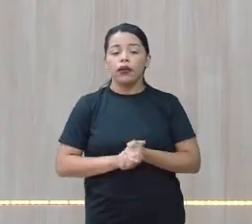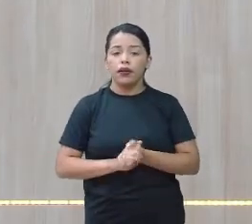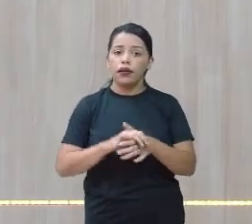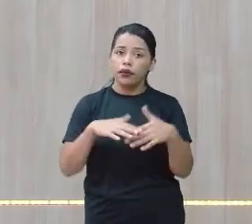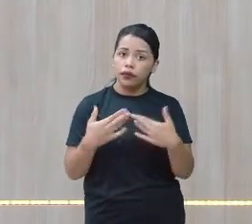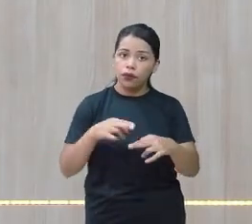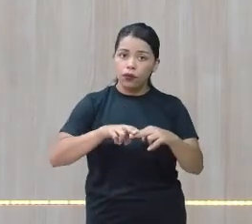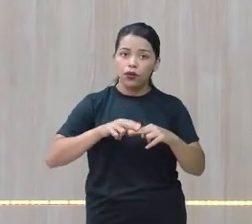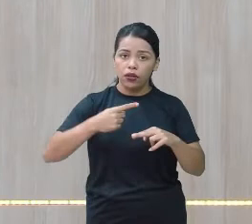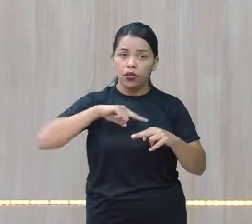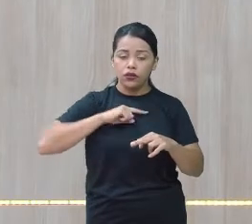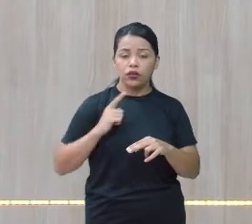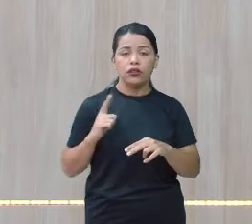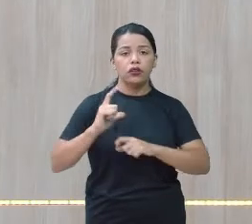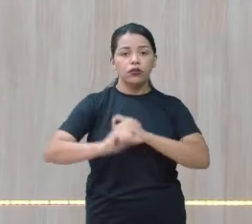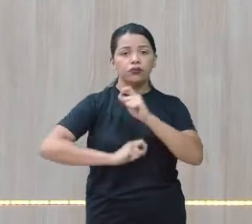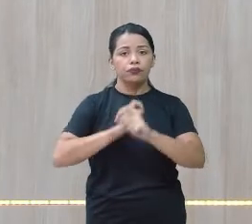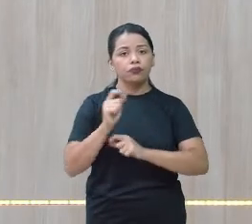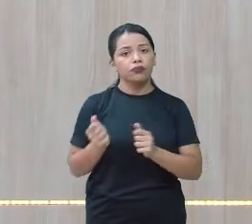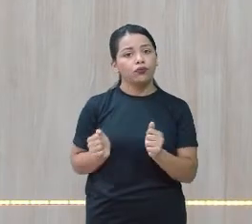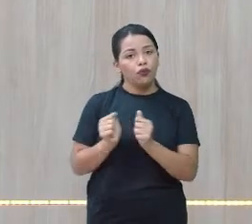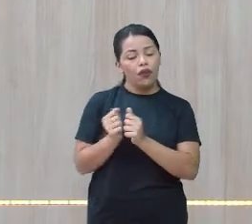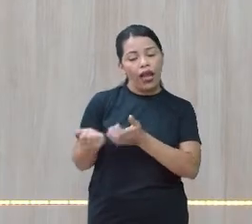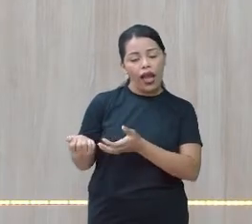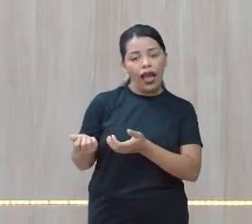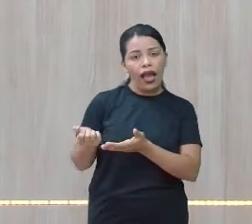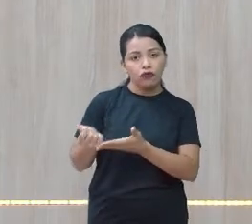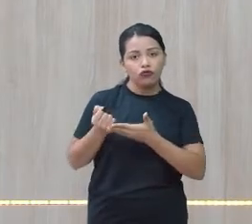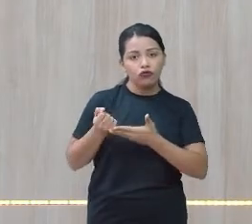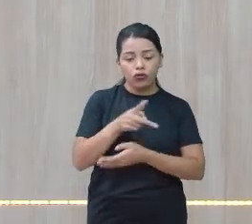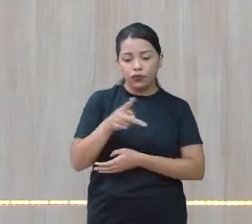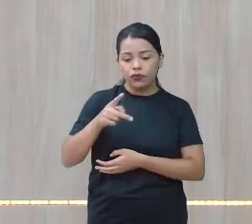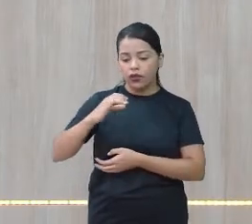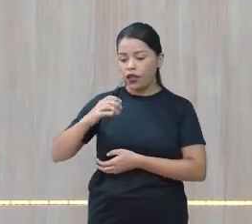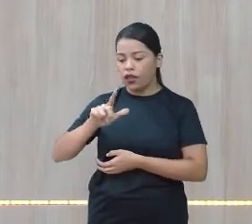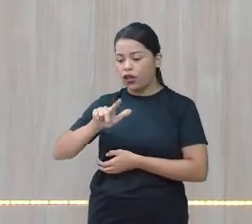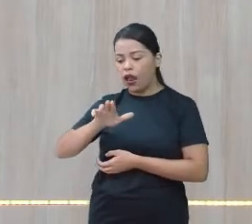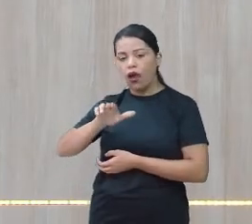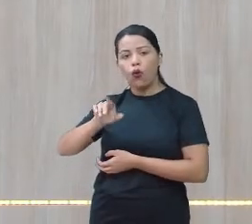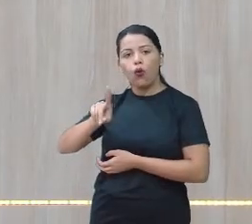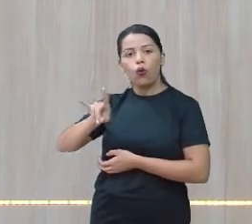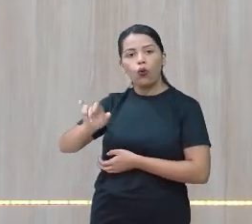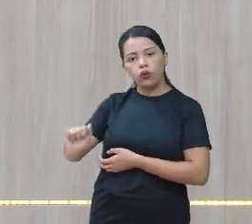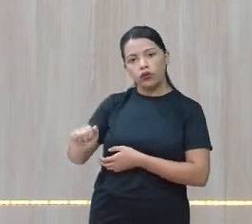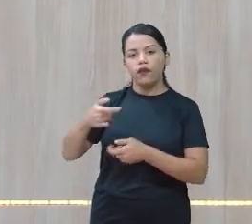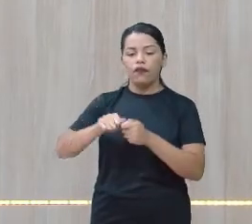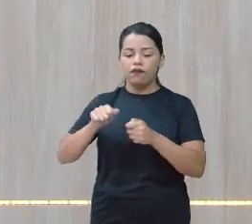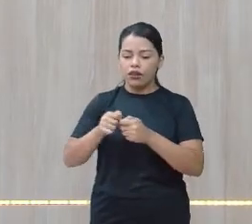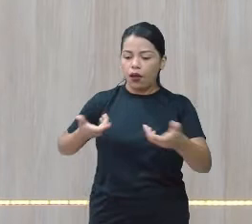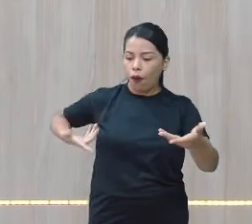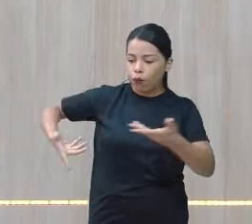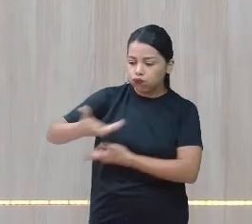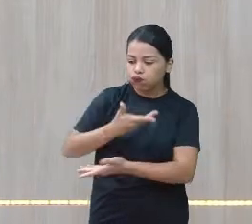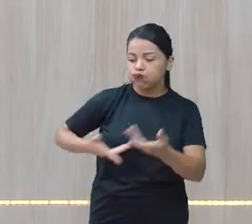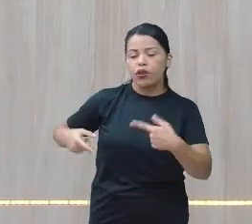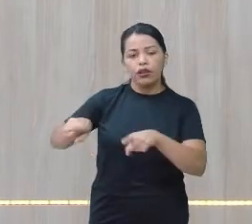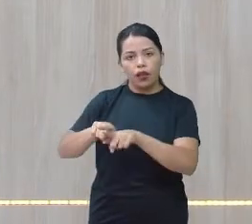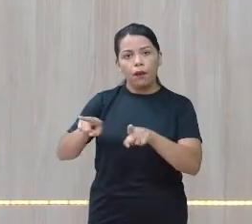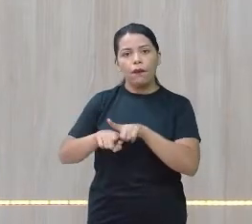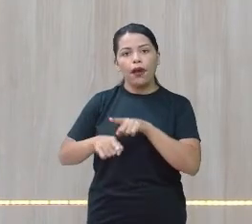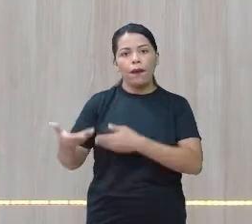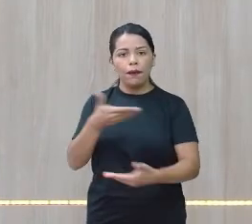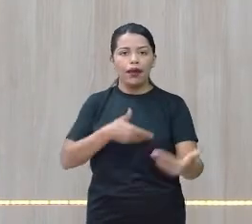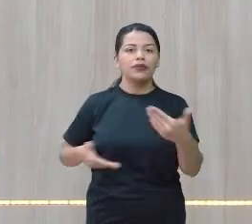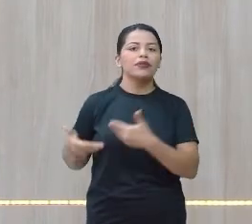isso nós estamos contando aqui com a professora Cláudia Albuquerque, que vai fazer essa interação, além de participar